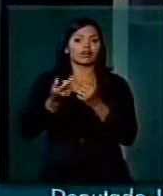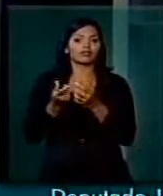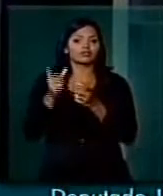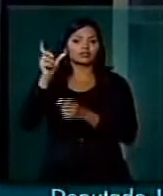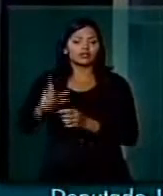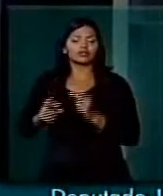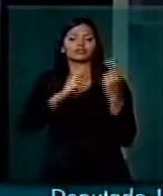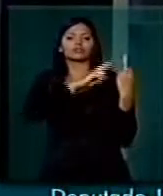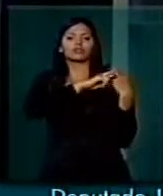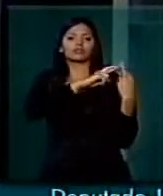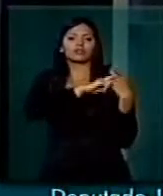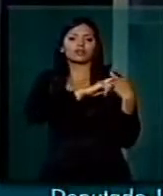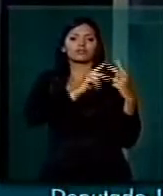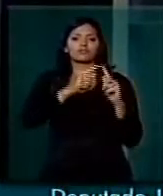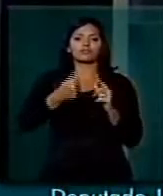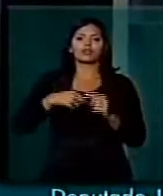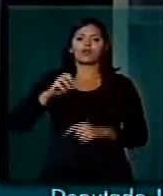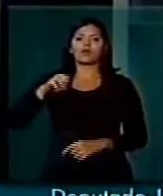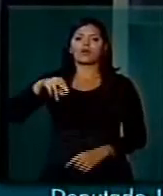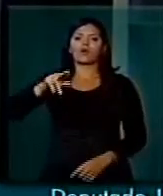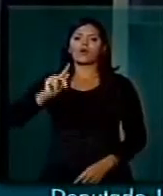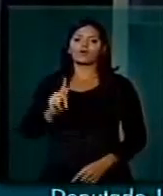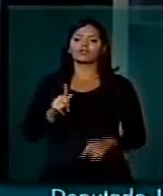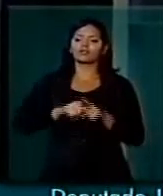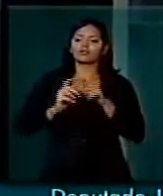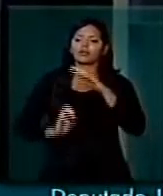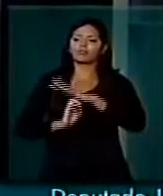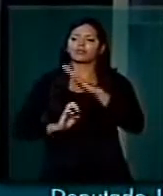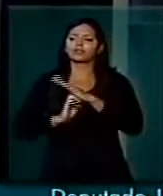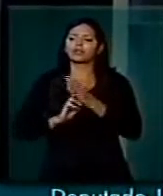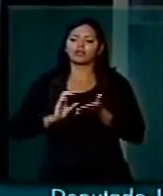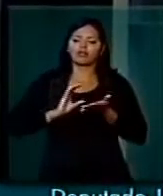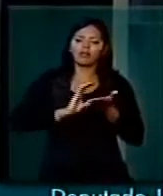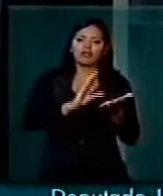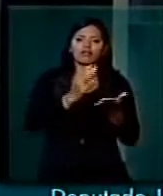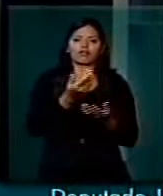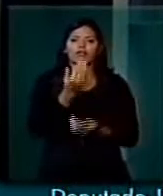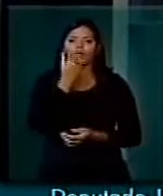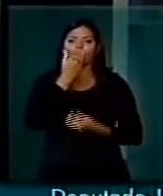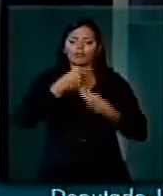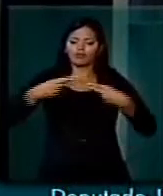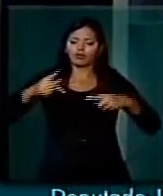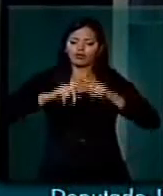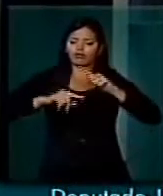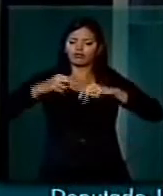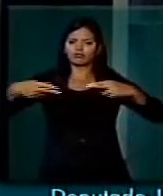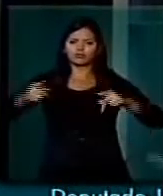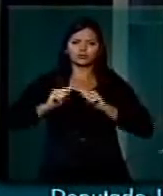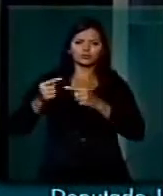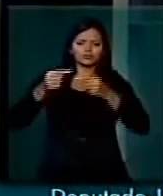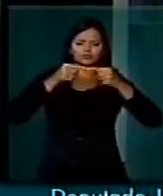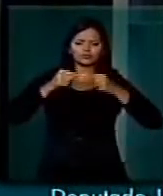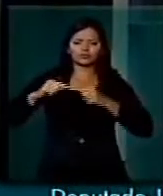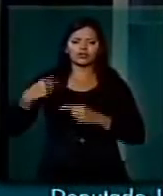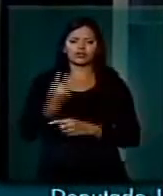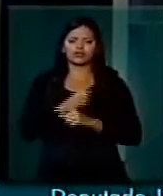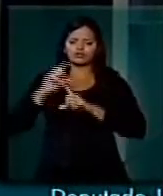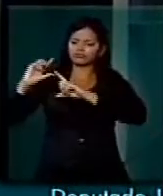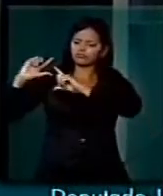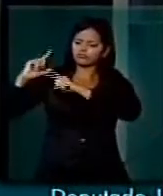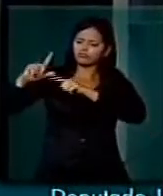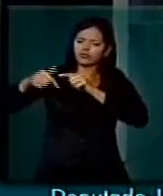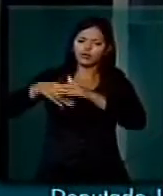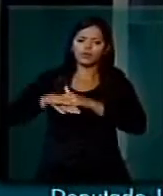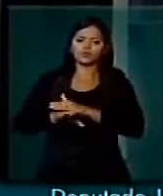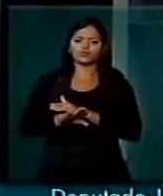ONGs, empresários, enfim, fazendo encaminhamento de donativos. Algo que se harmoniza com aquilo que é a nossa tradição